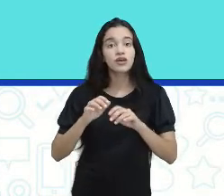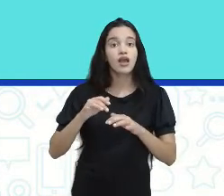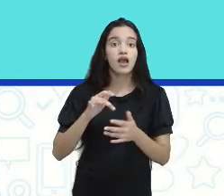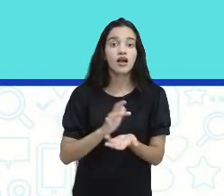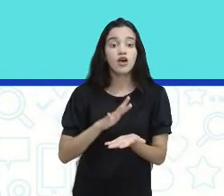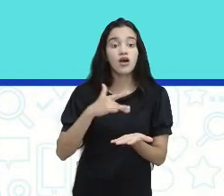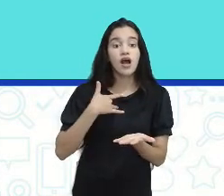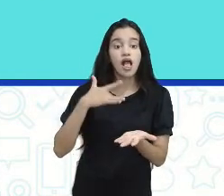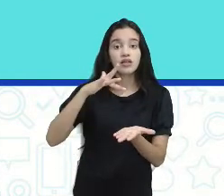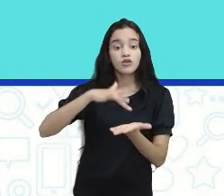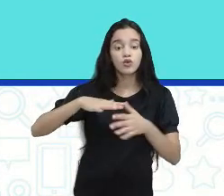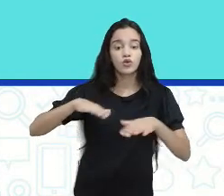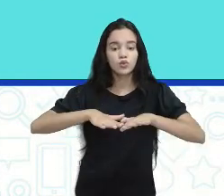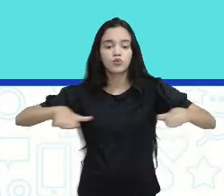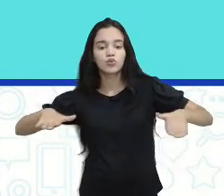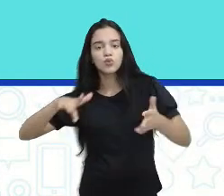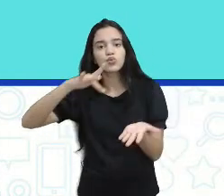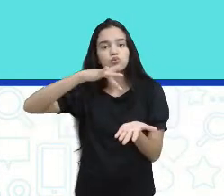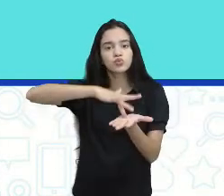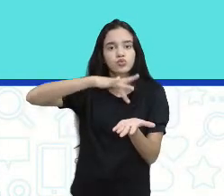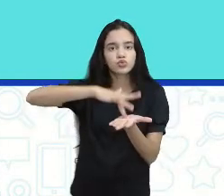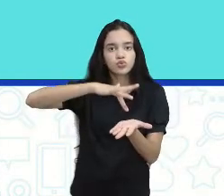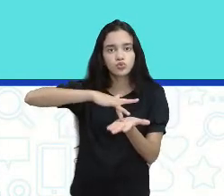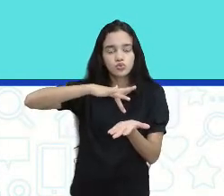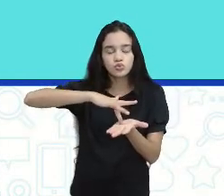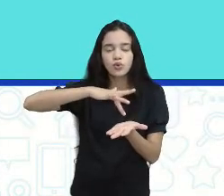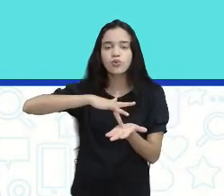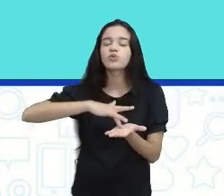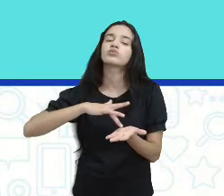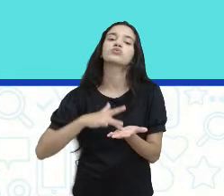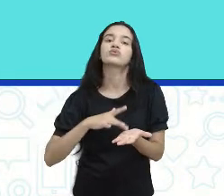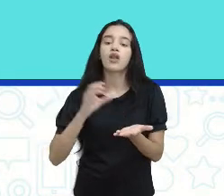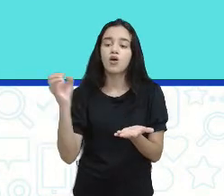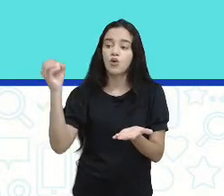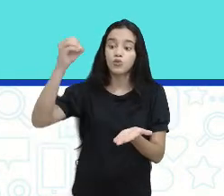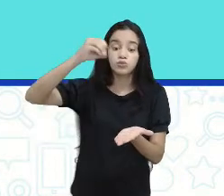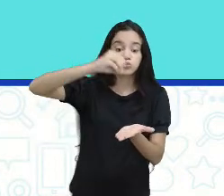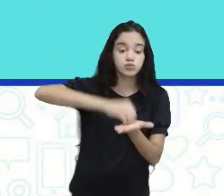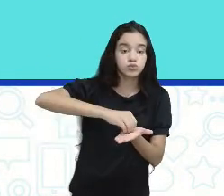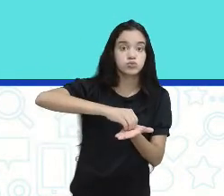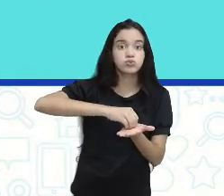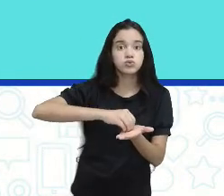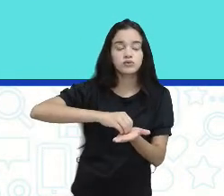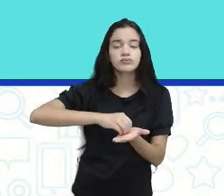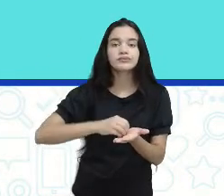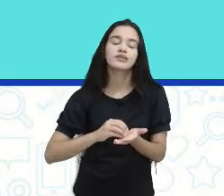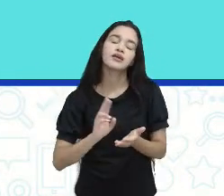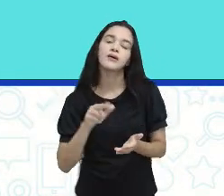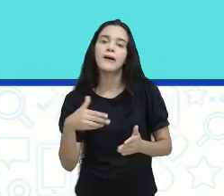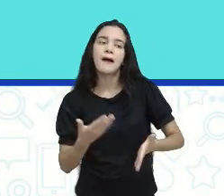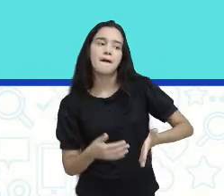Ou seja, né, caso a bola toque a parede de vidro que fica no fundo, né, ou ali